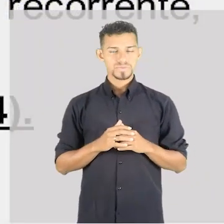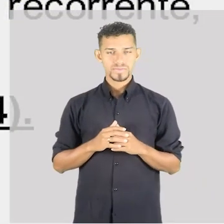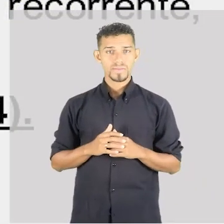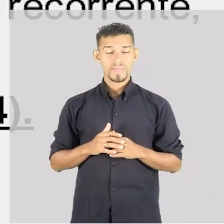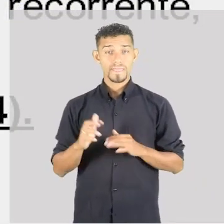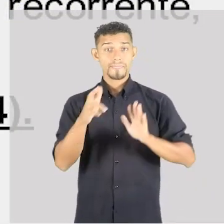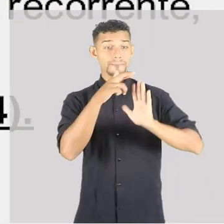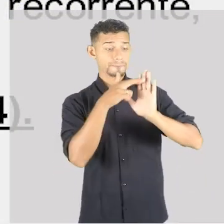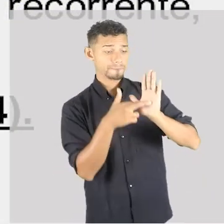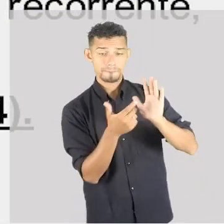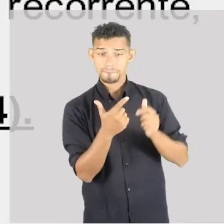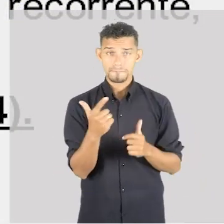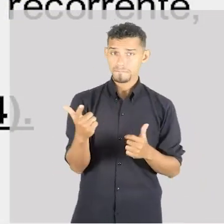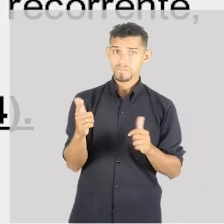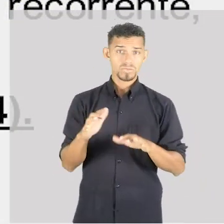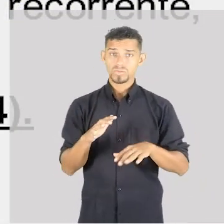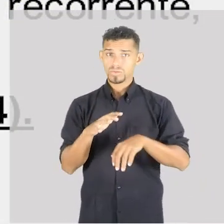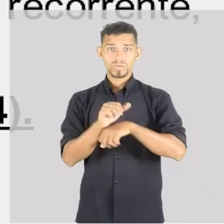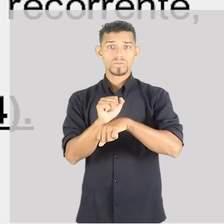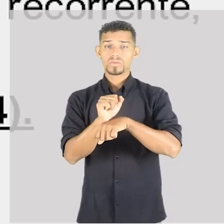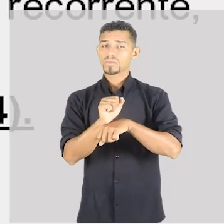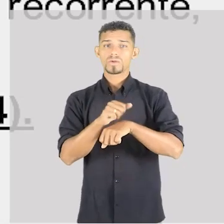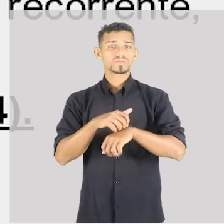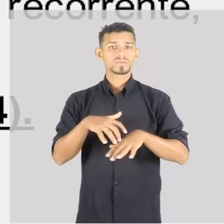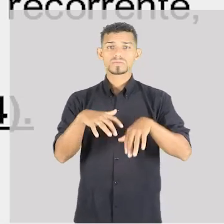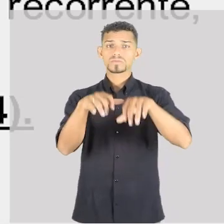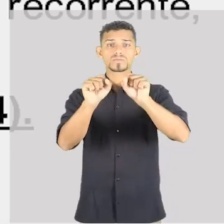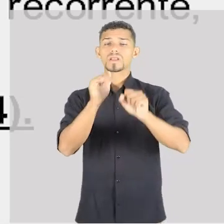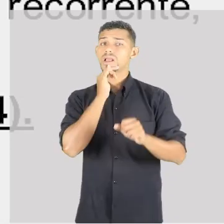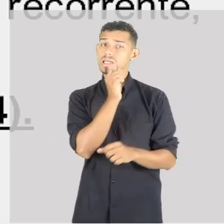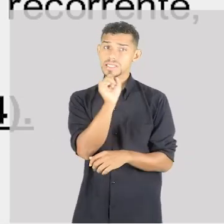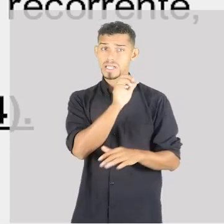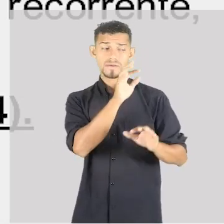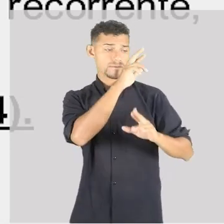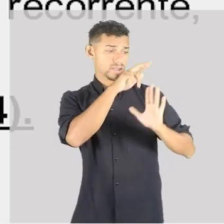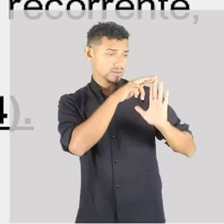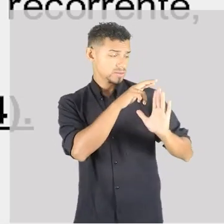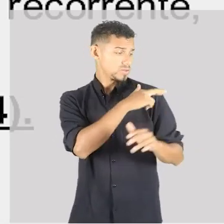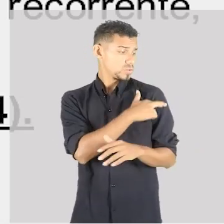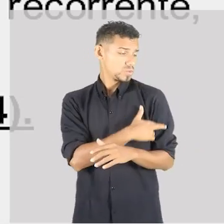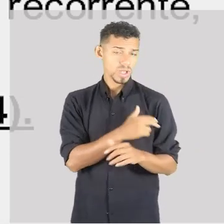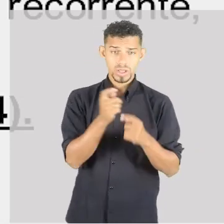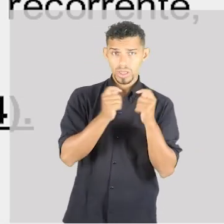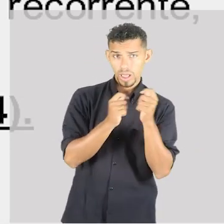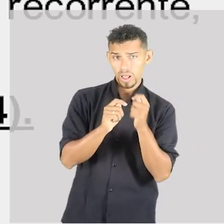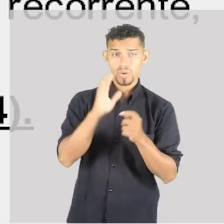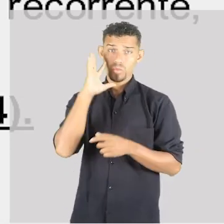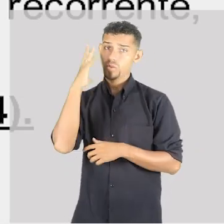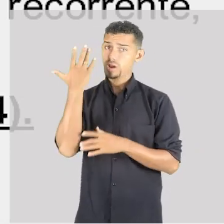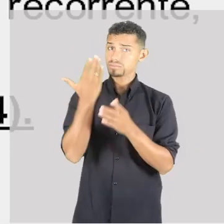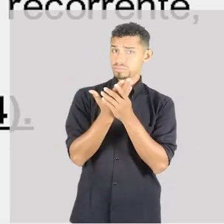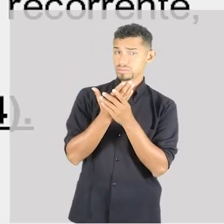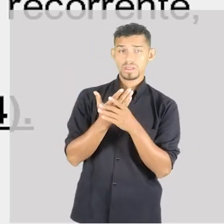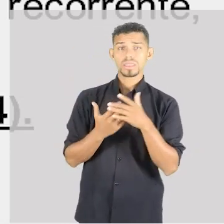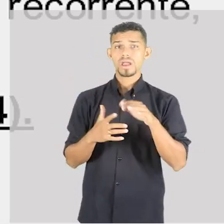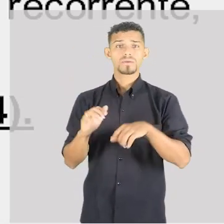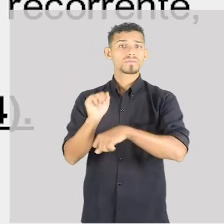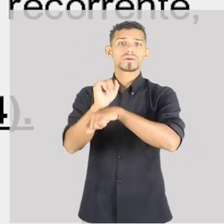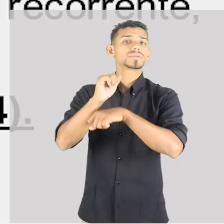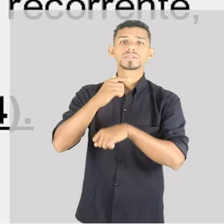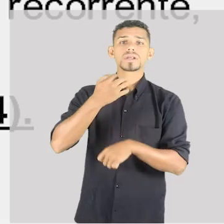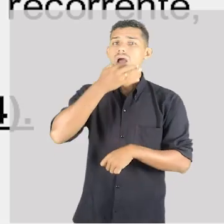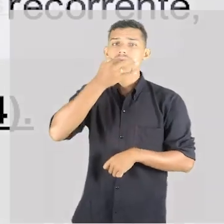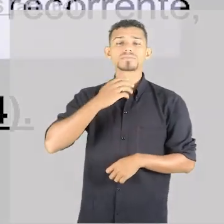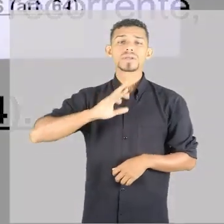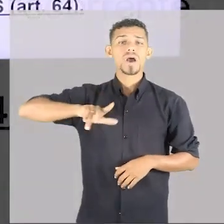Ainda, em regra, não tem efeito suspensivo, ou seja, se você fez um recurso administrativo a alguma causa, ela não vai suspender a